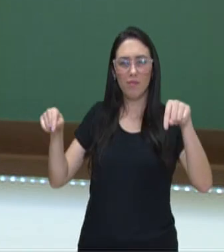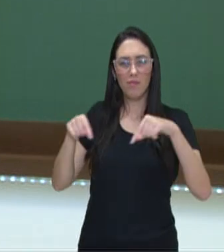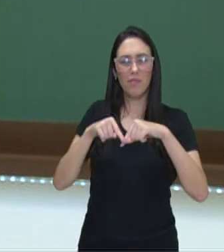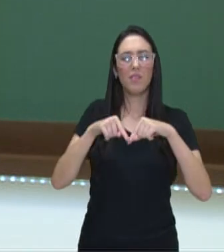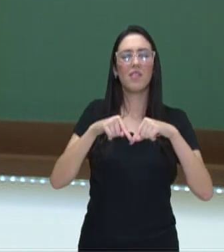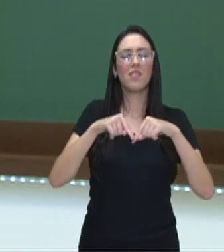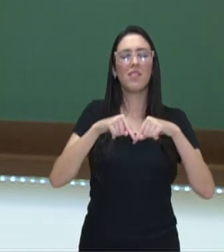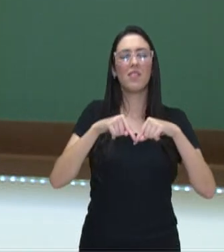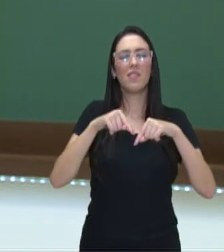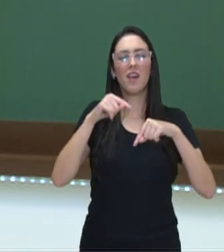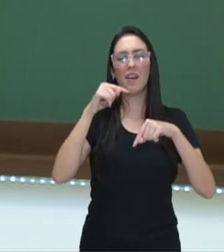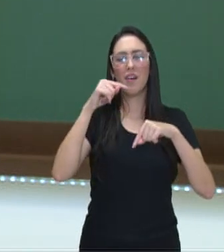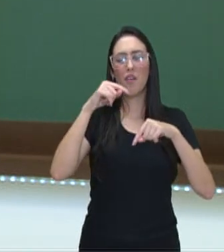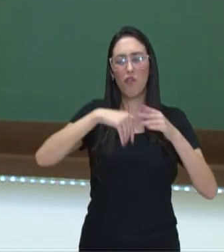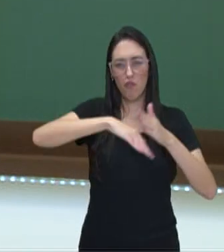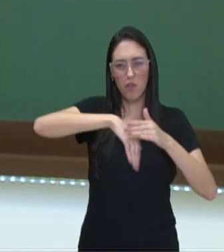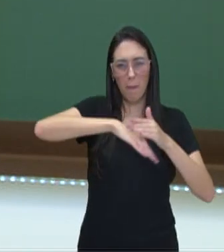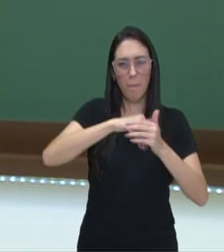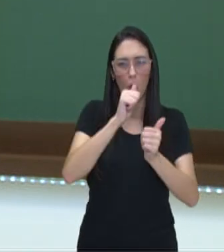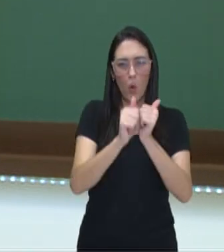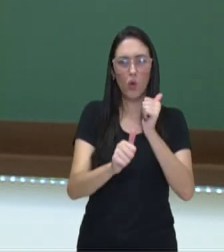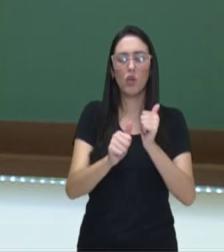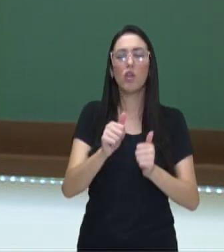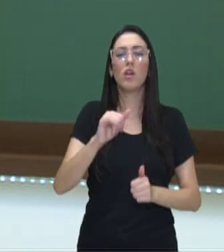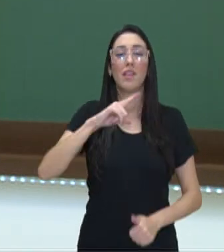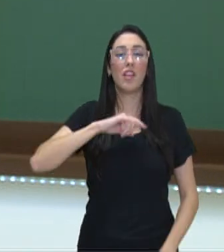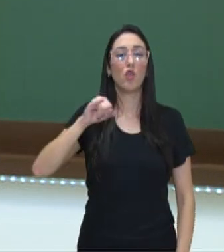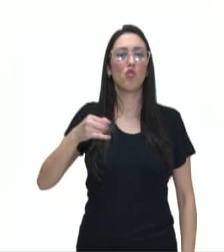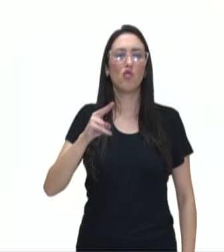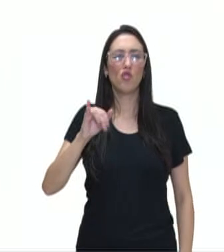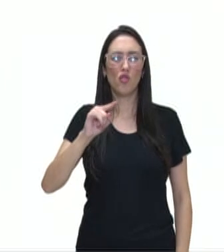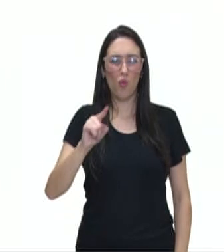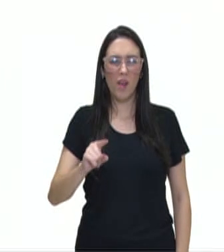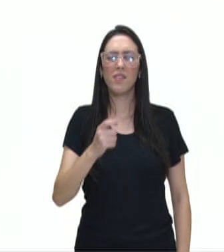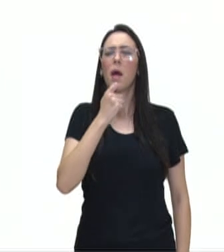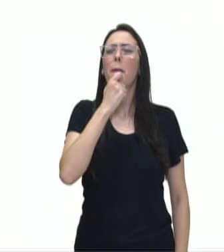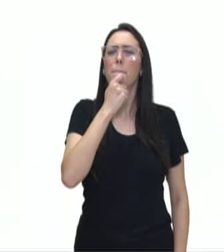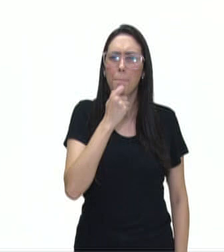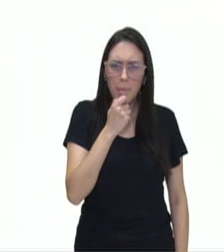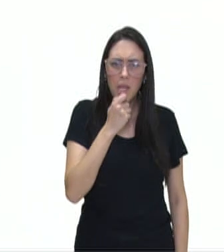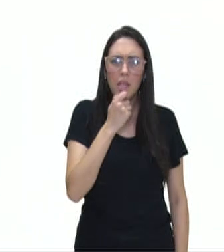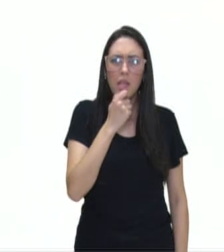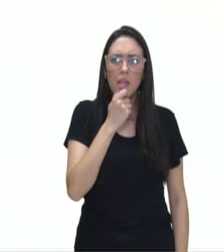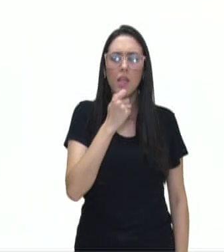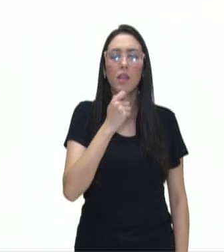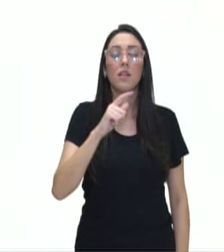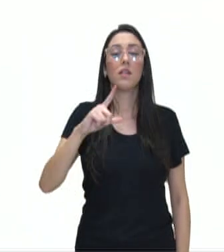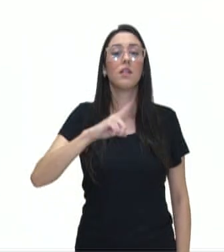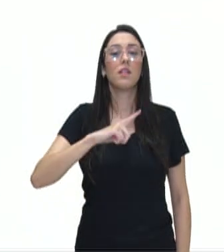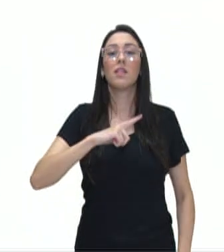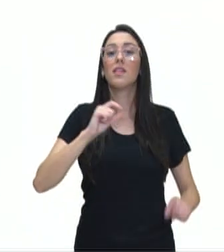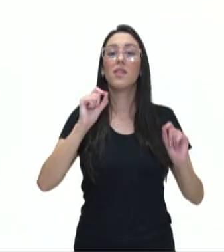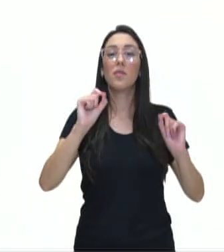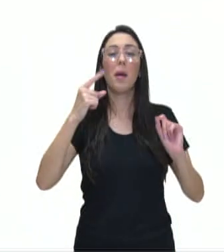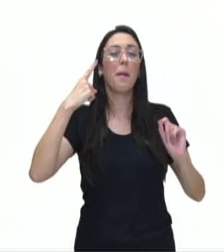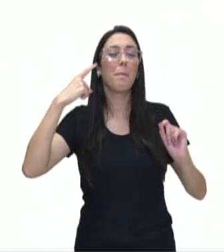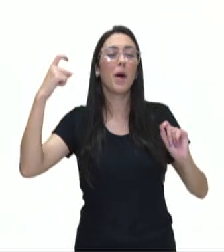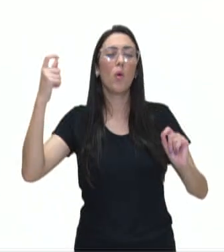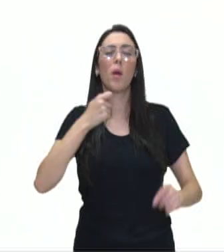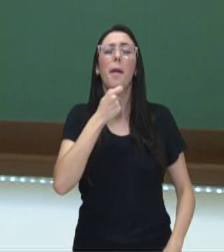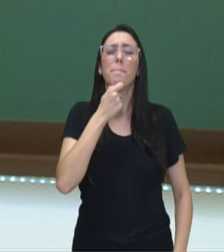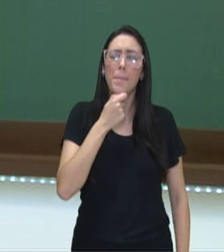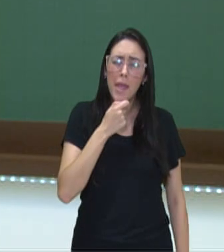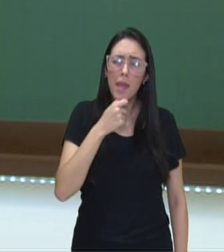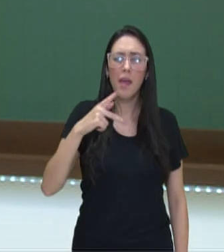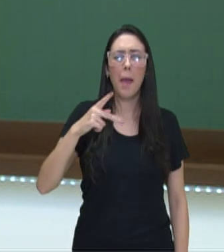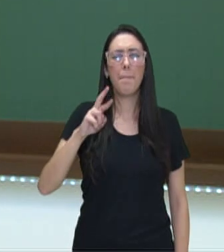apita, faz um som semelhante às letras que estão aqui escritas, nesse exemplo, que é o prrr.